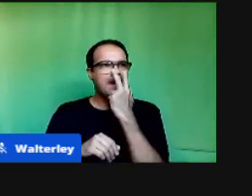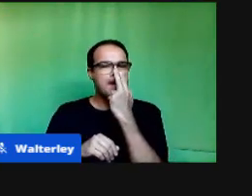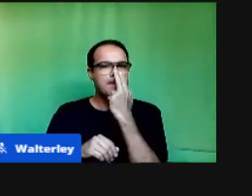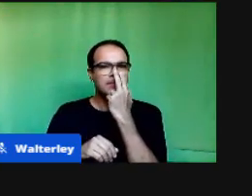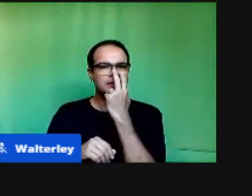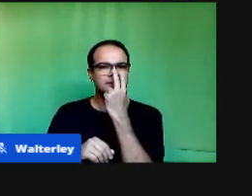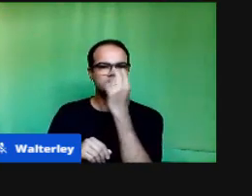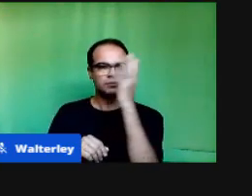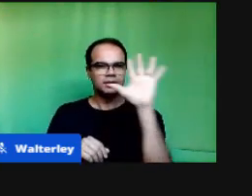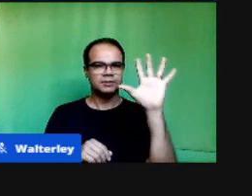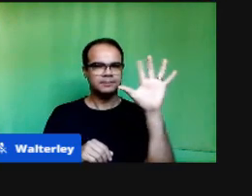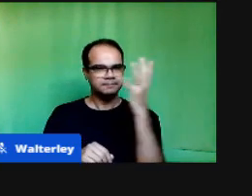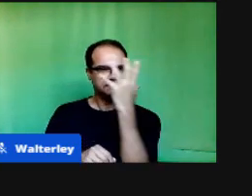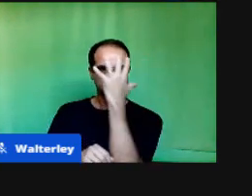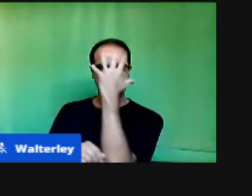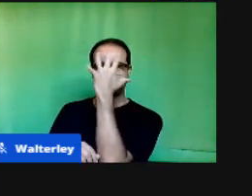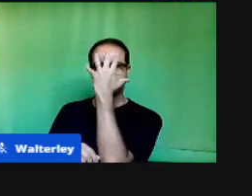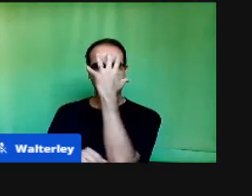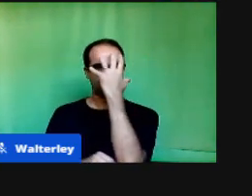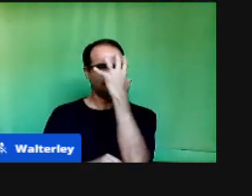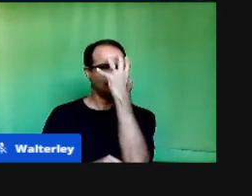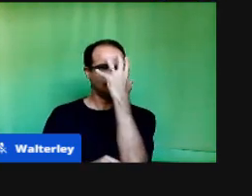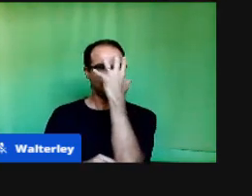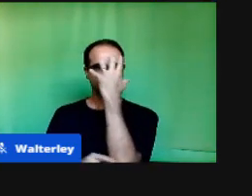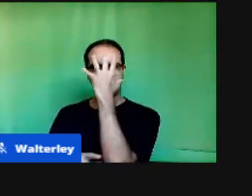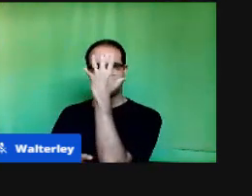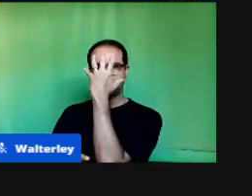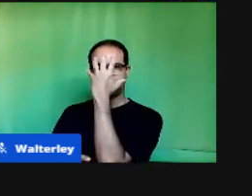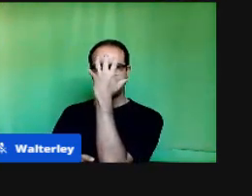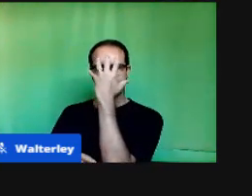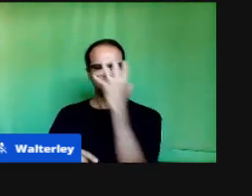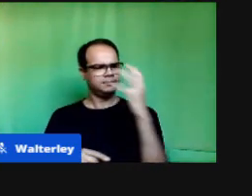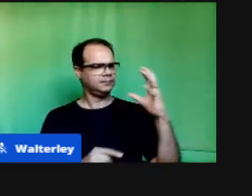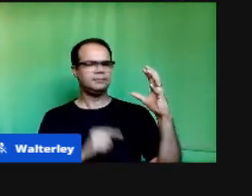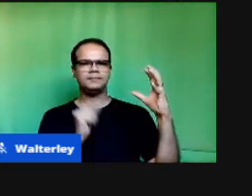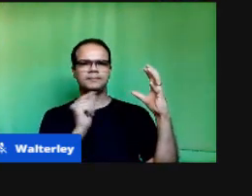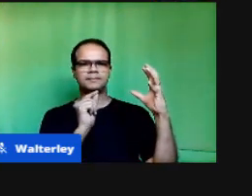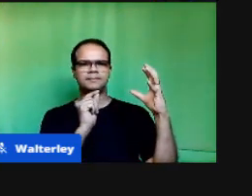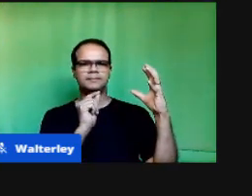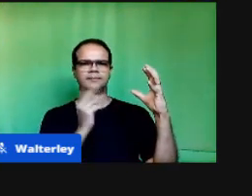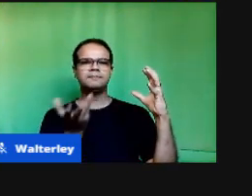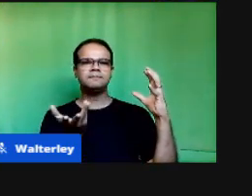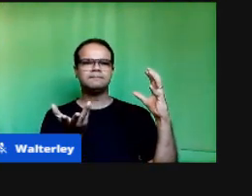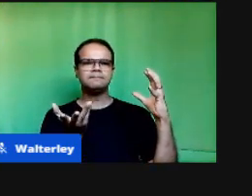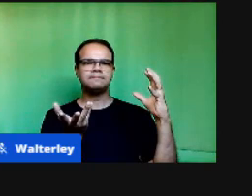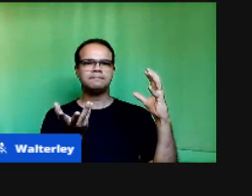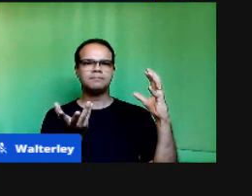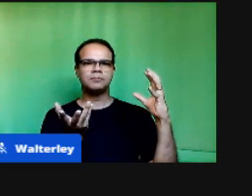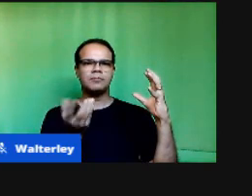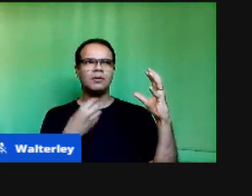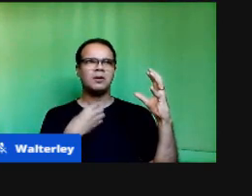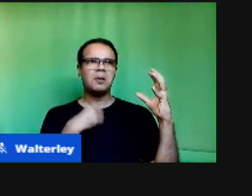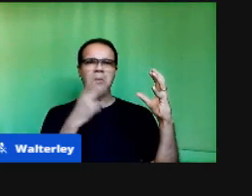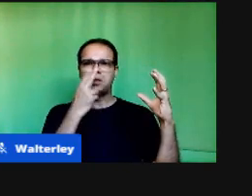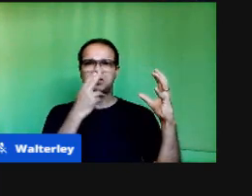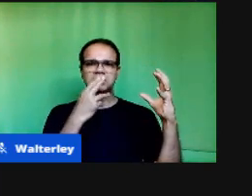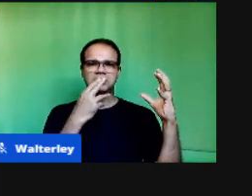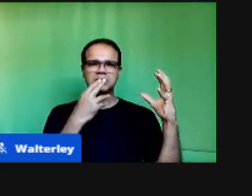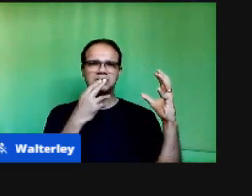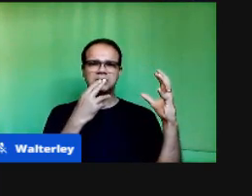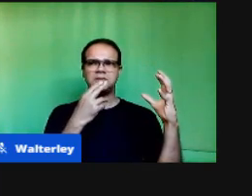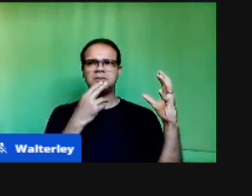jogo psicológico. Por que eu uso essa máscara? Eu necessariamente estou tentando criar um personagem?